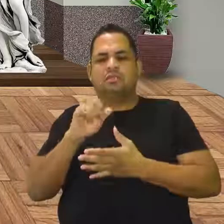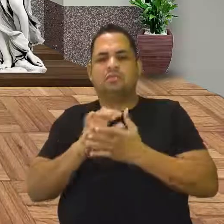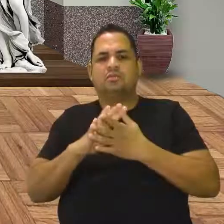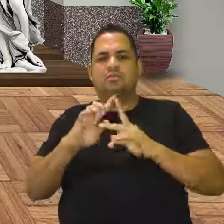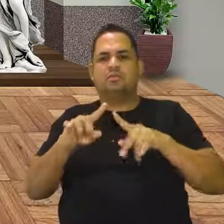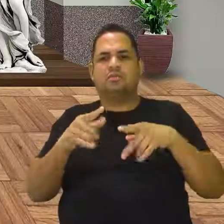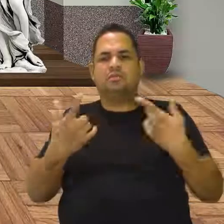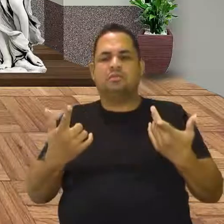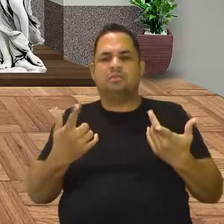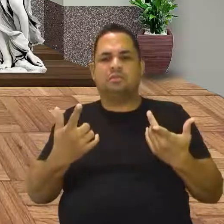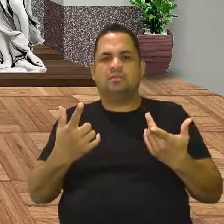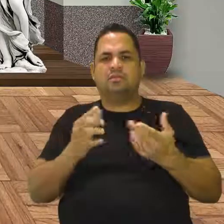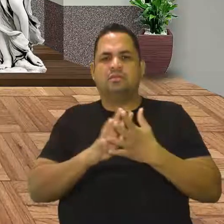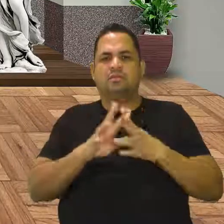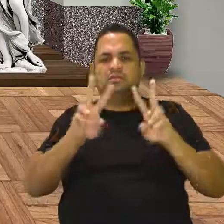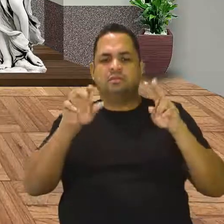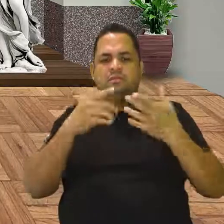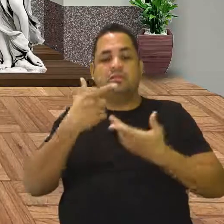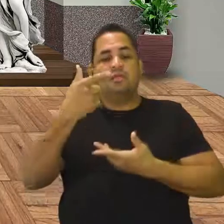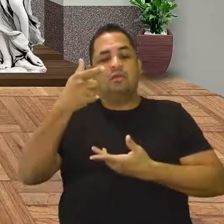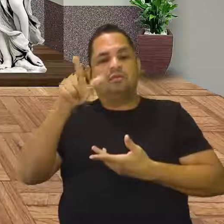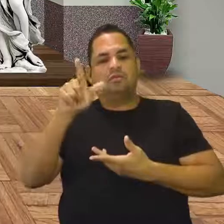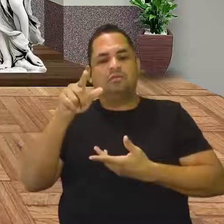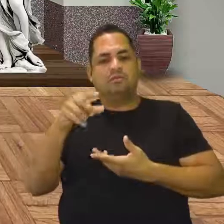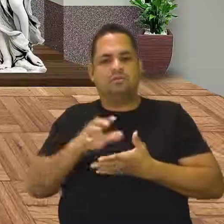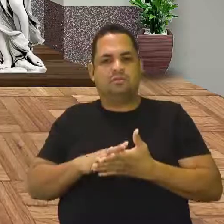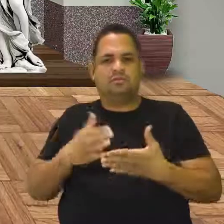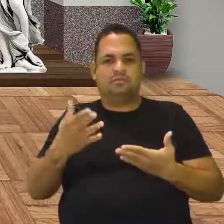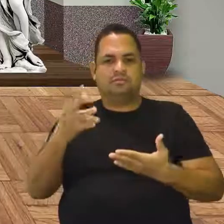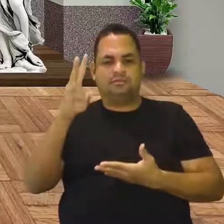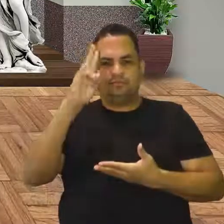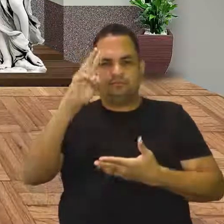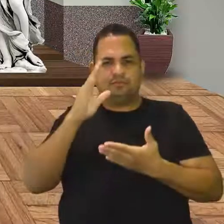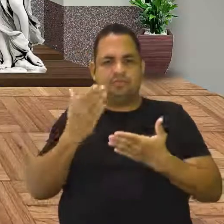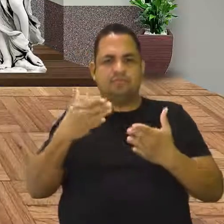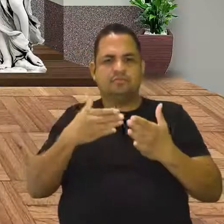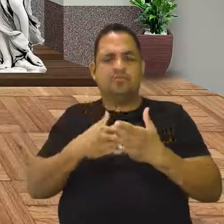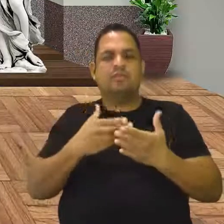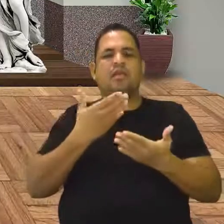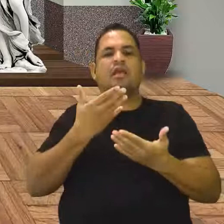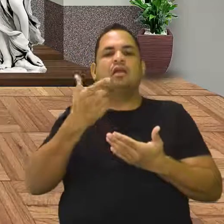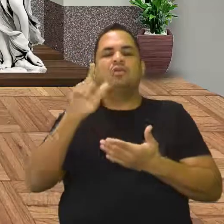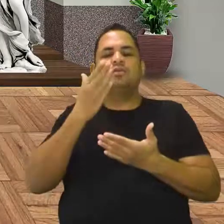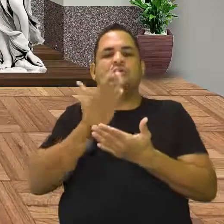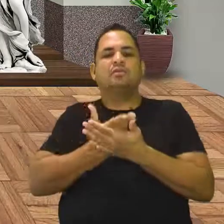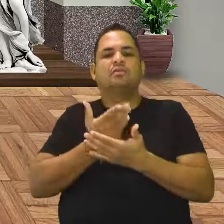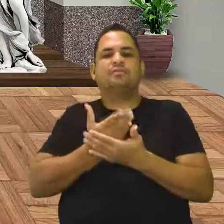é uma outra história. Até a próxima aula.